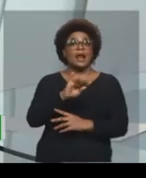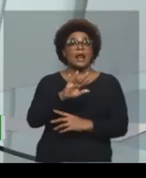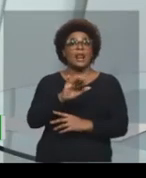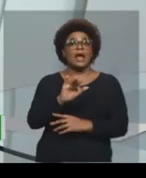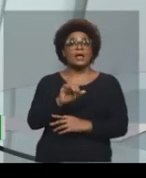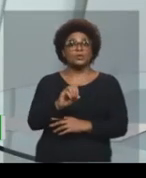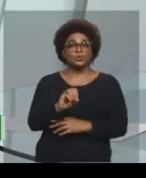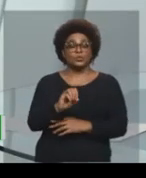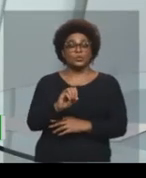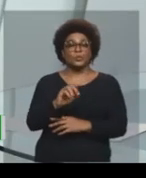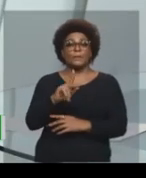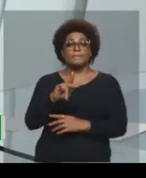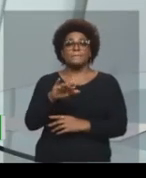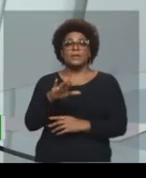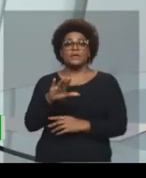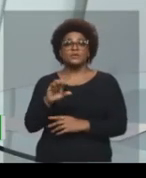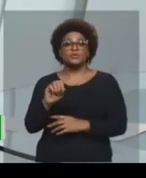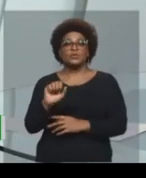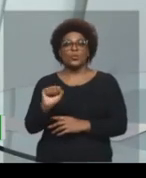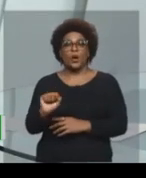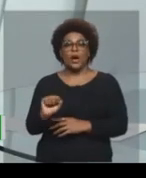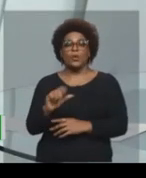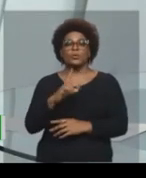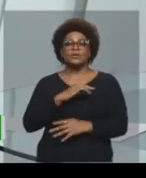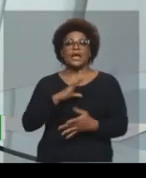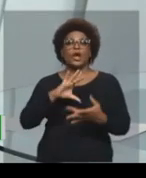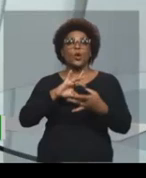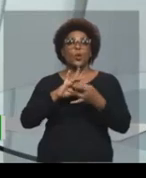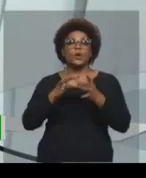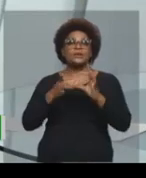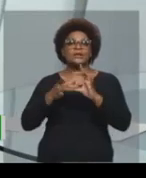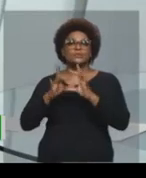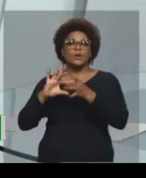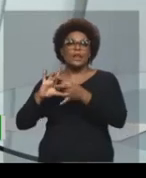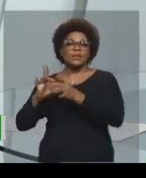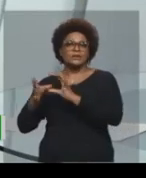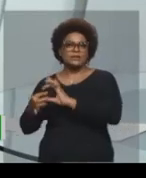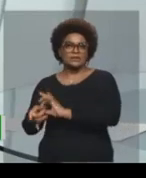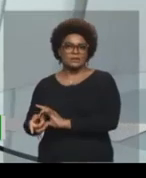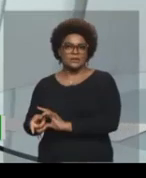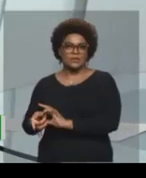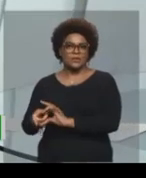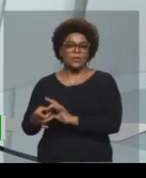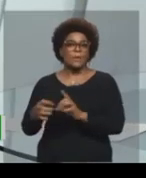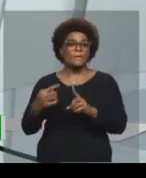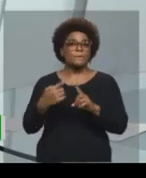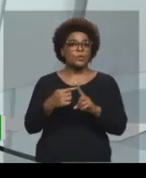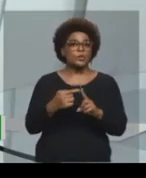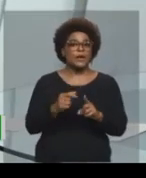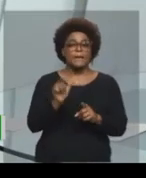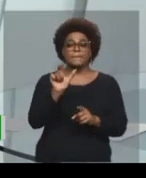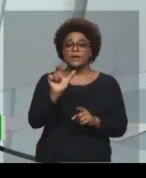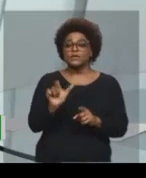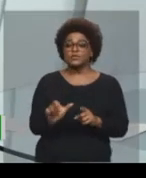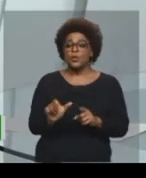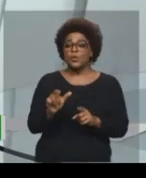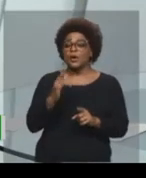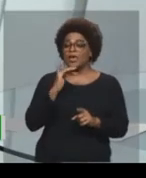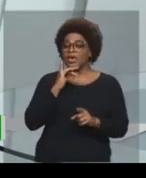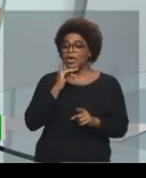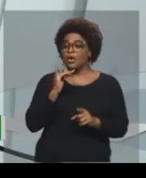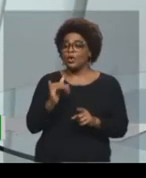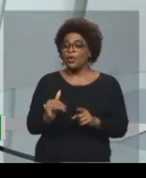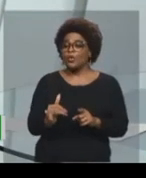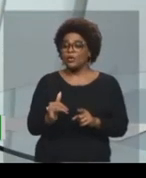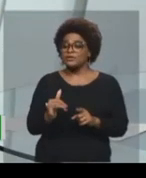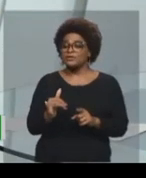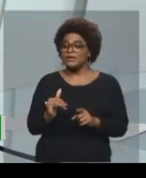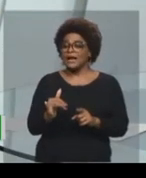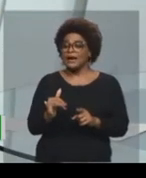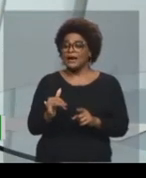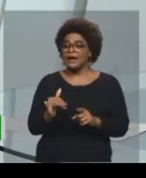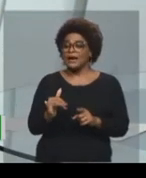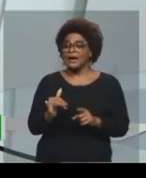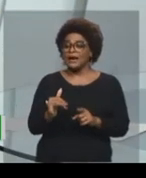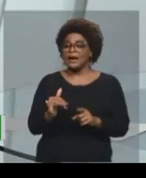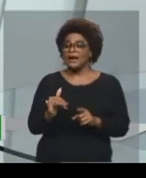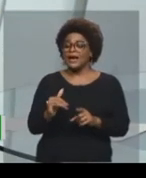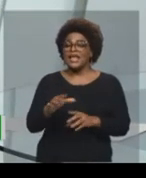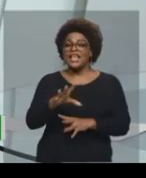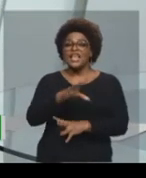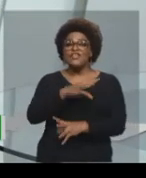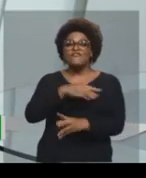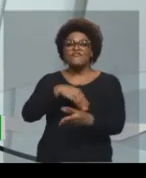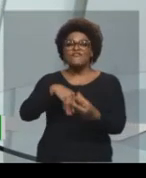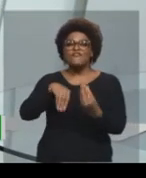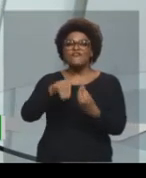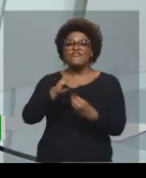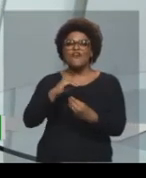da contextualização. Aquele que relata nos contextualiza, nos coloca, né? Vai nos colocar a par do que está